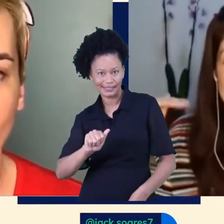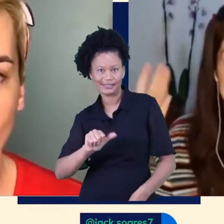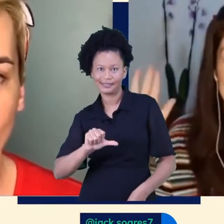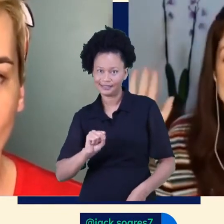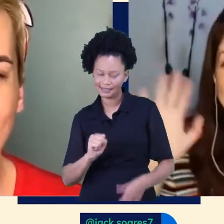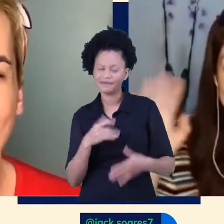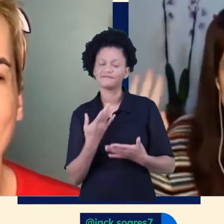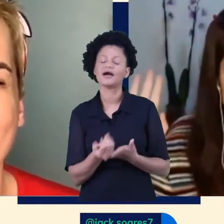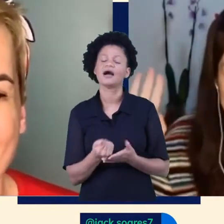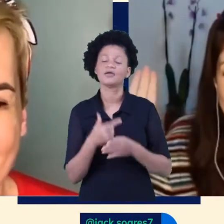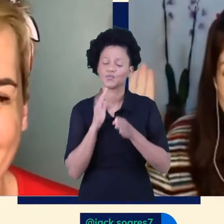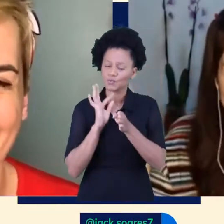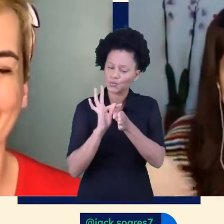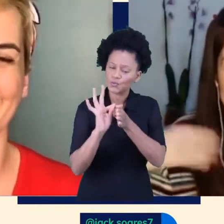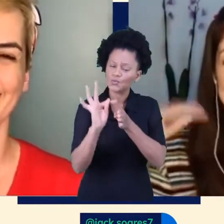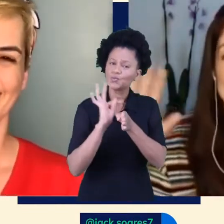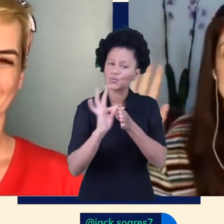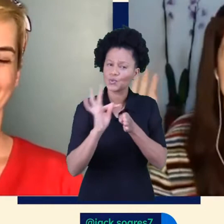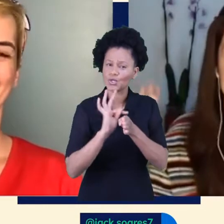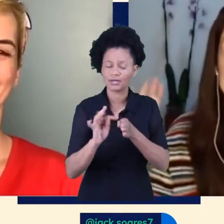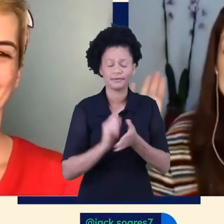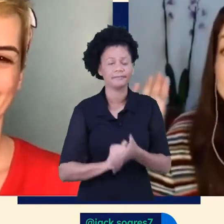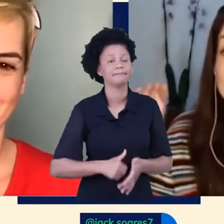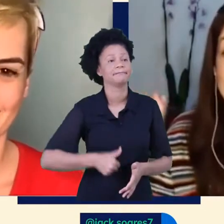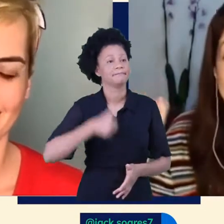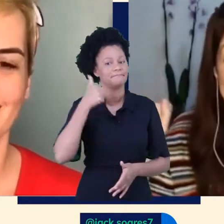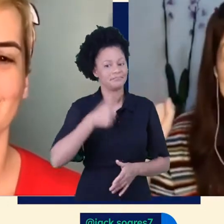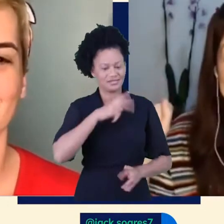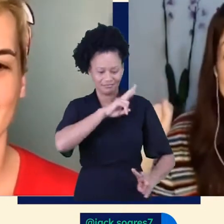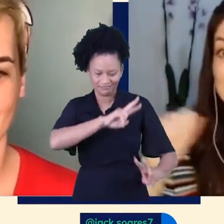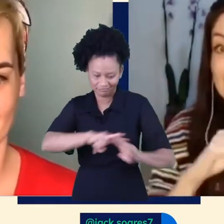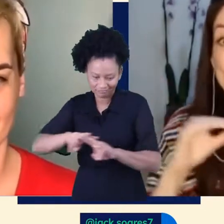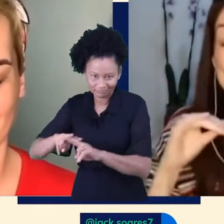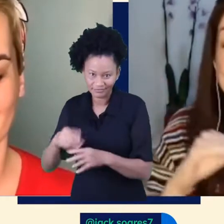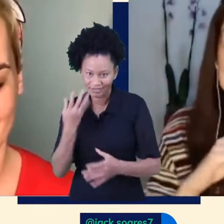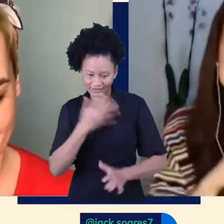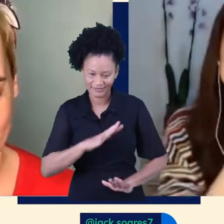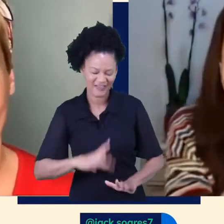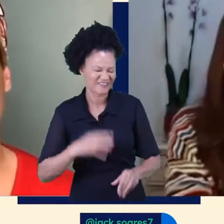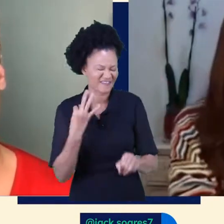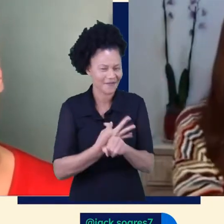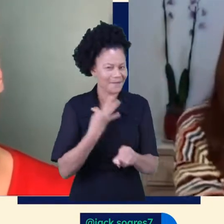prender criança indisciplinada, nem adolescente que fez traquinagem. Não é